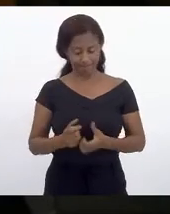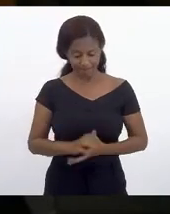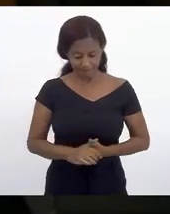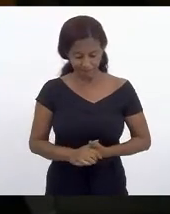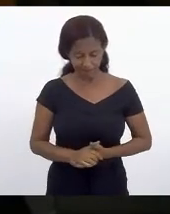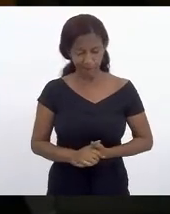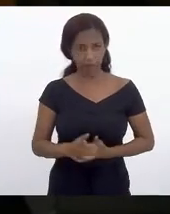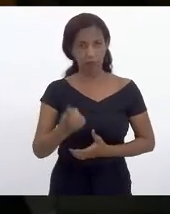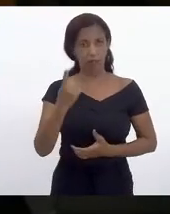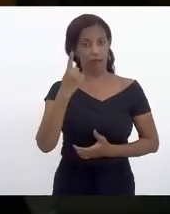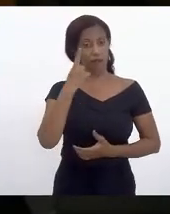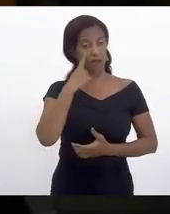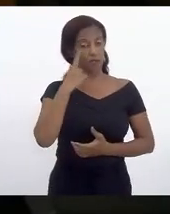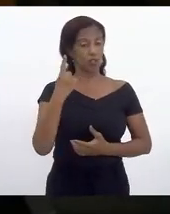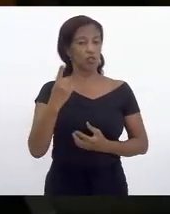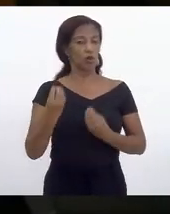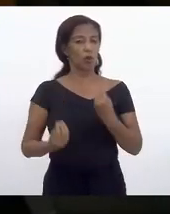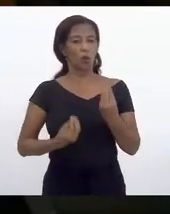como é diabólico